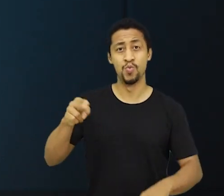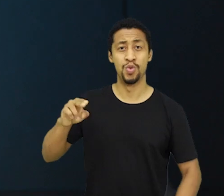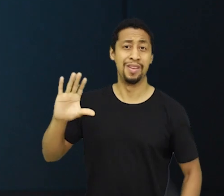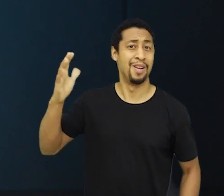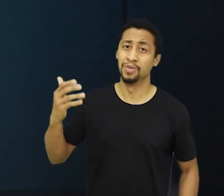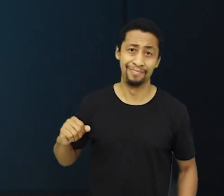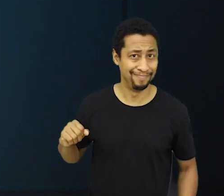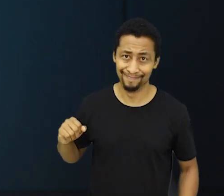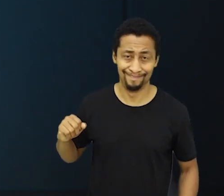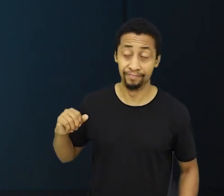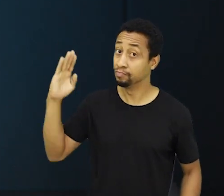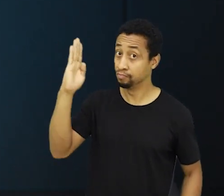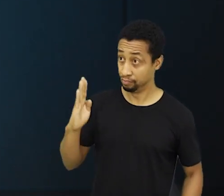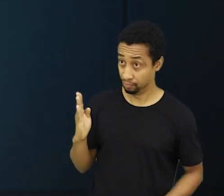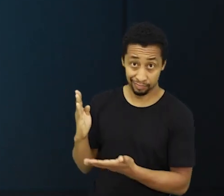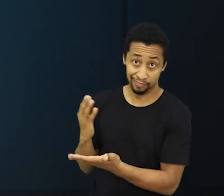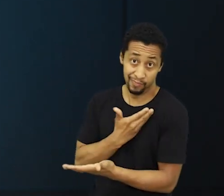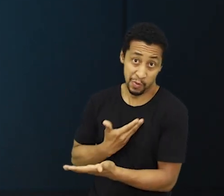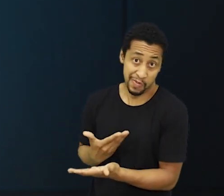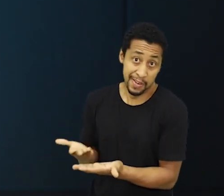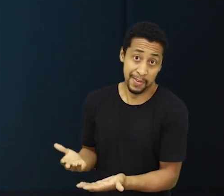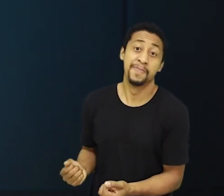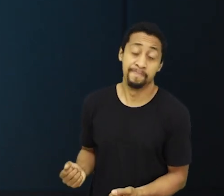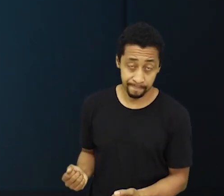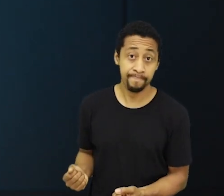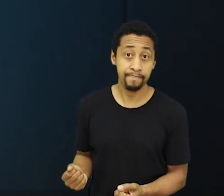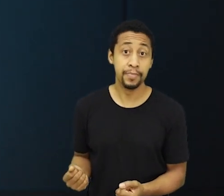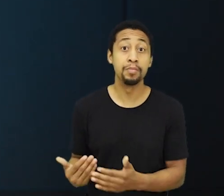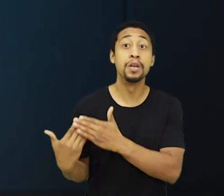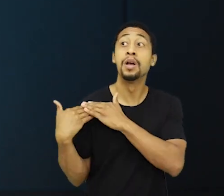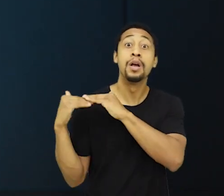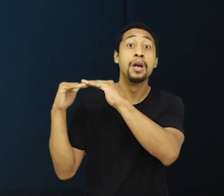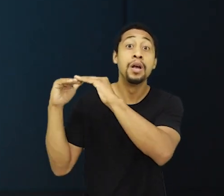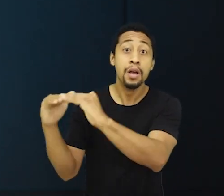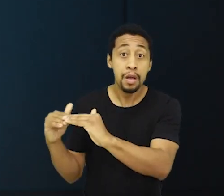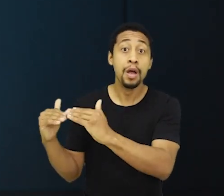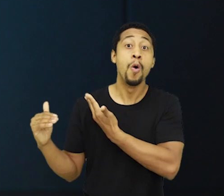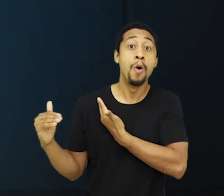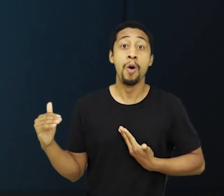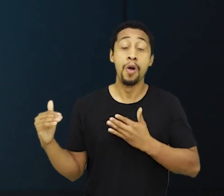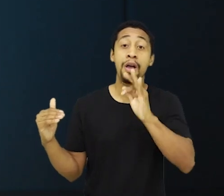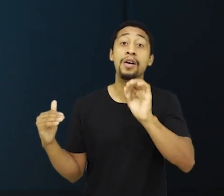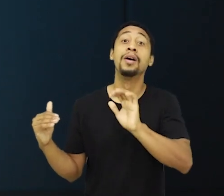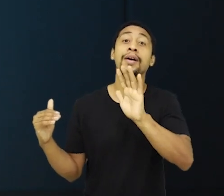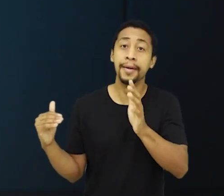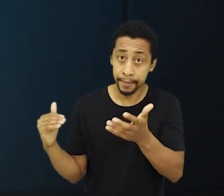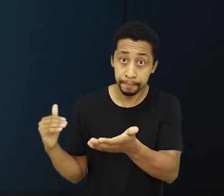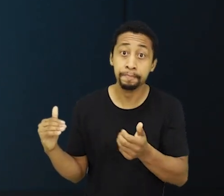brasileiro. E ao que me consta, essa responsabilidade do Estado brasileiro foi